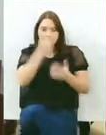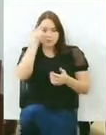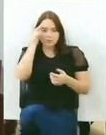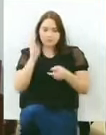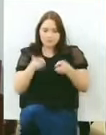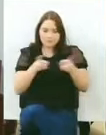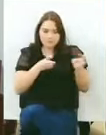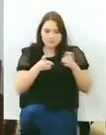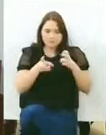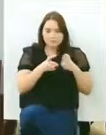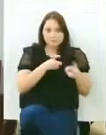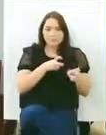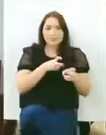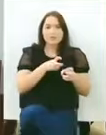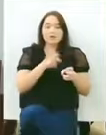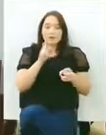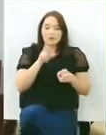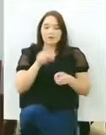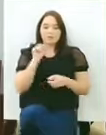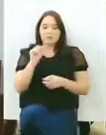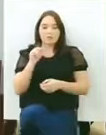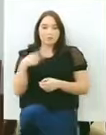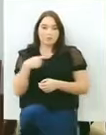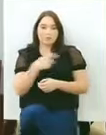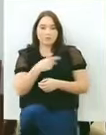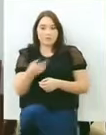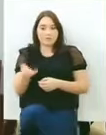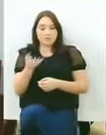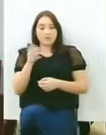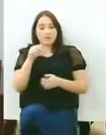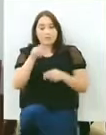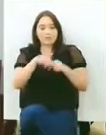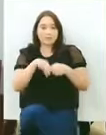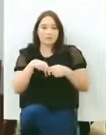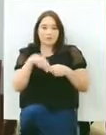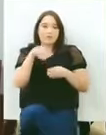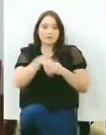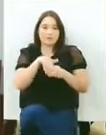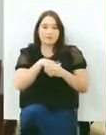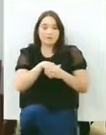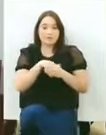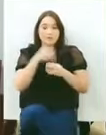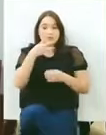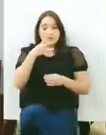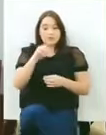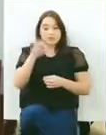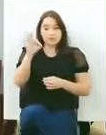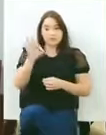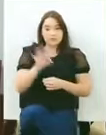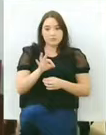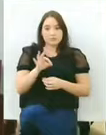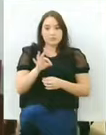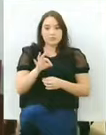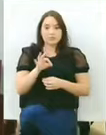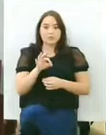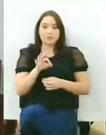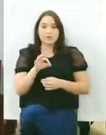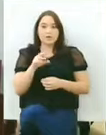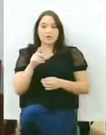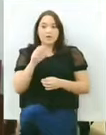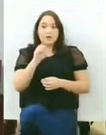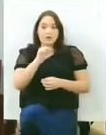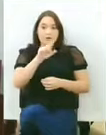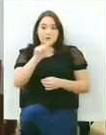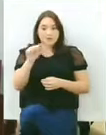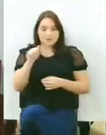pessoas perceberam que era sobre isso e eu havia referido que era sobre eleição, 30% dos irmãos que estavam na nossa sala